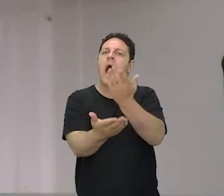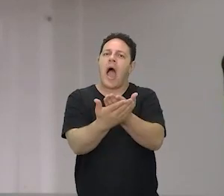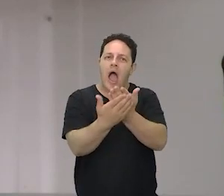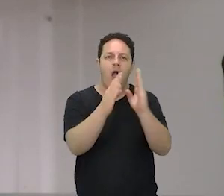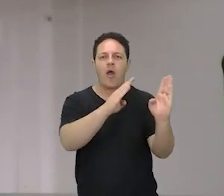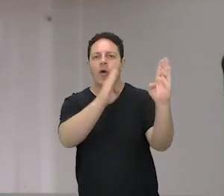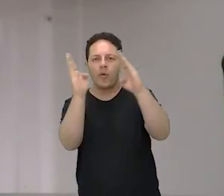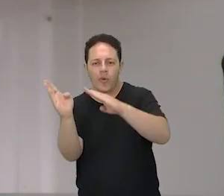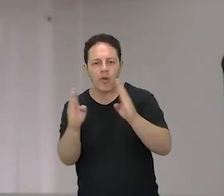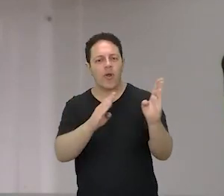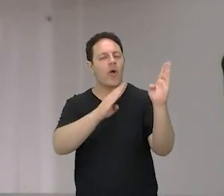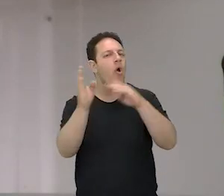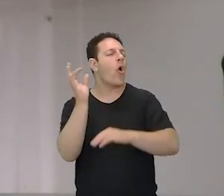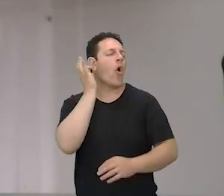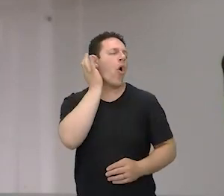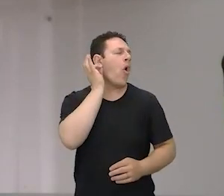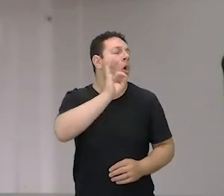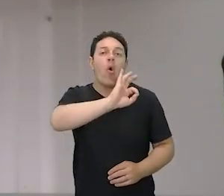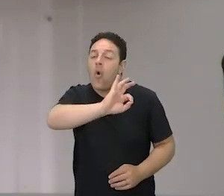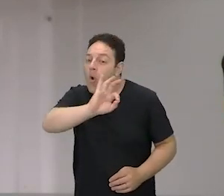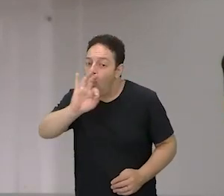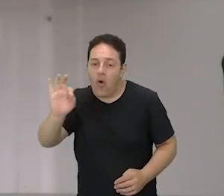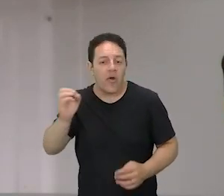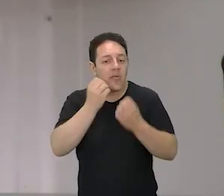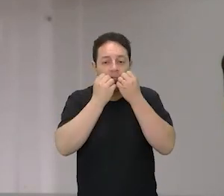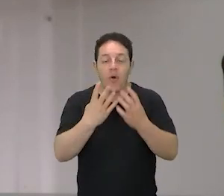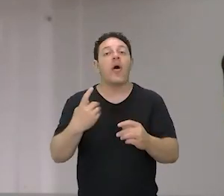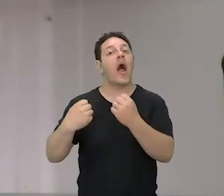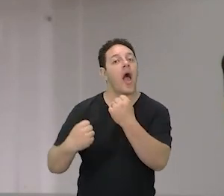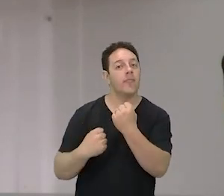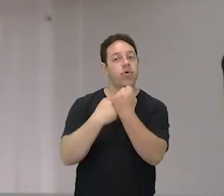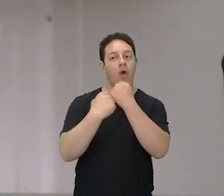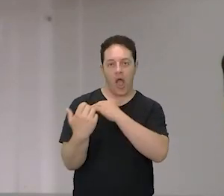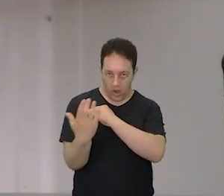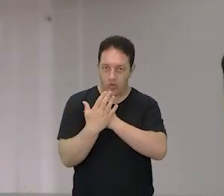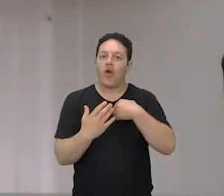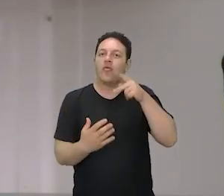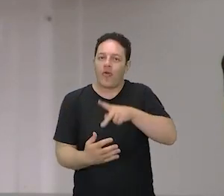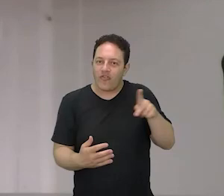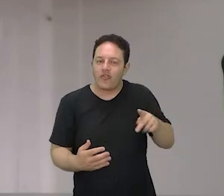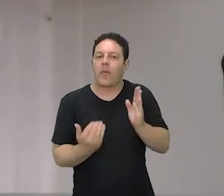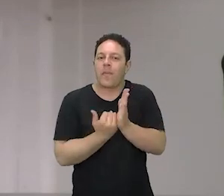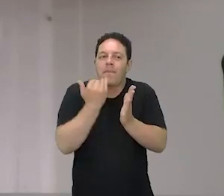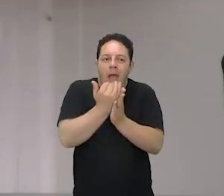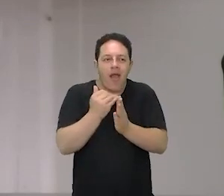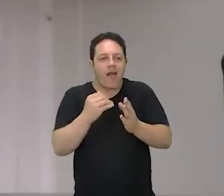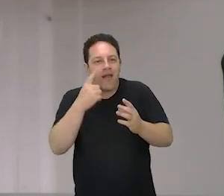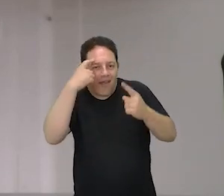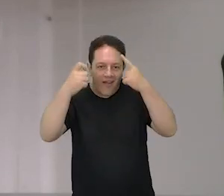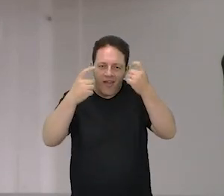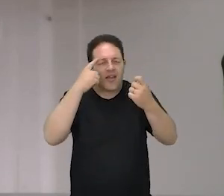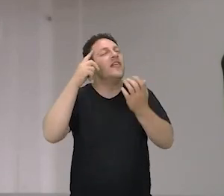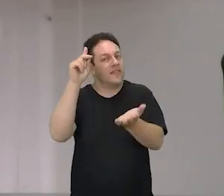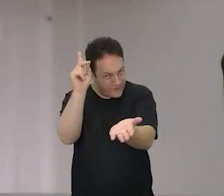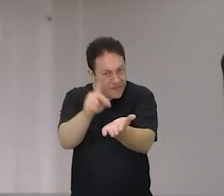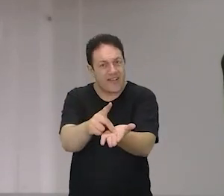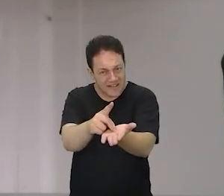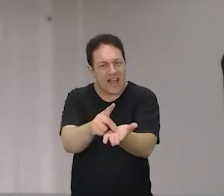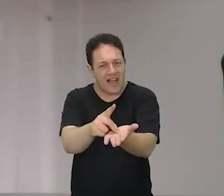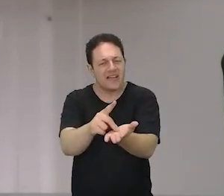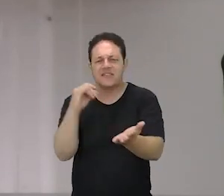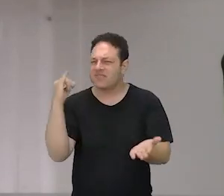do itinerário são excelentes. Ela é um suporte muito grande para o professor, muito mesmo,